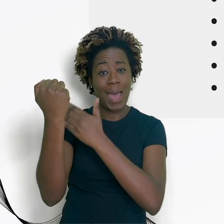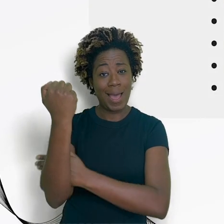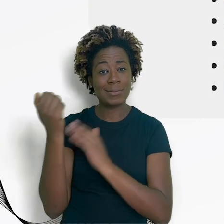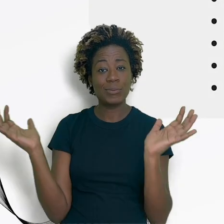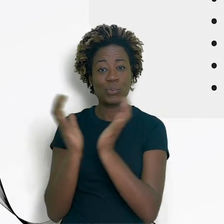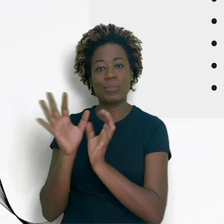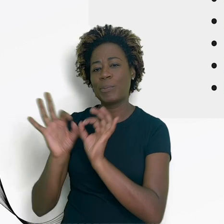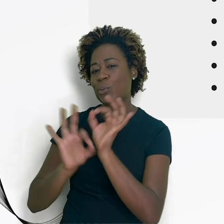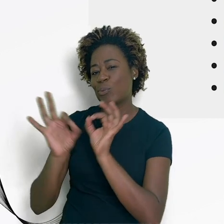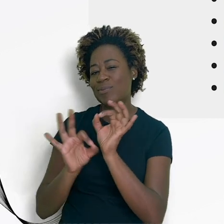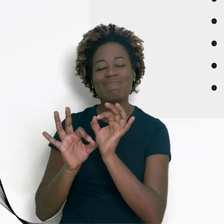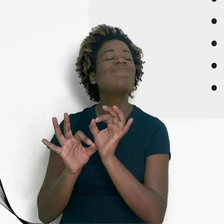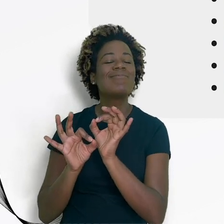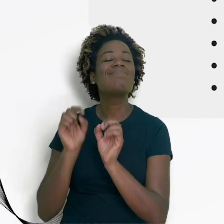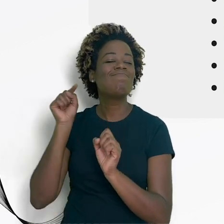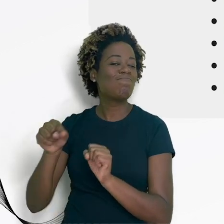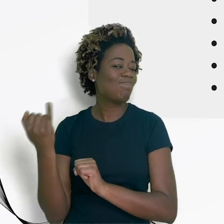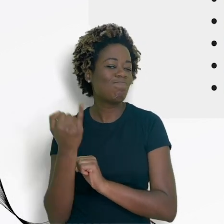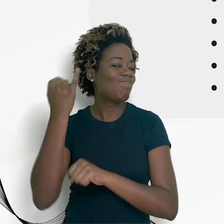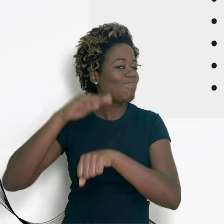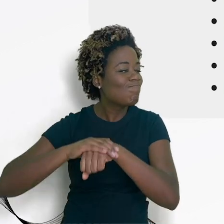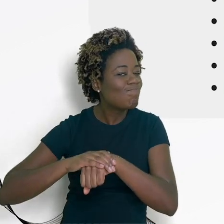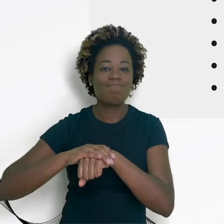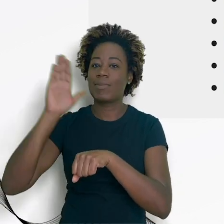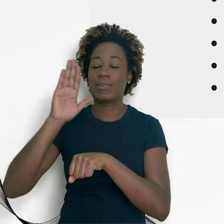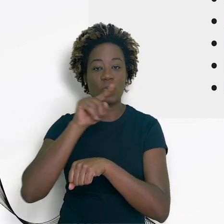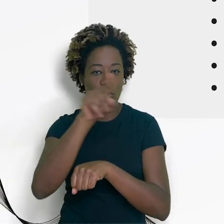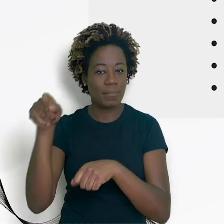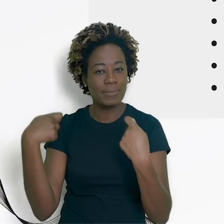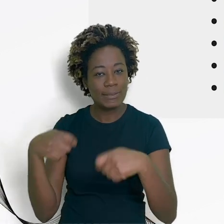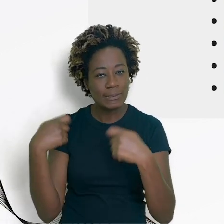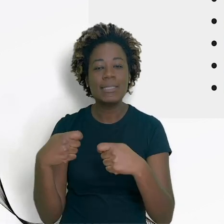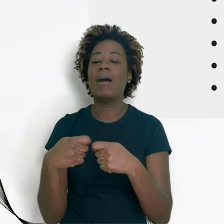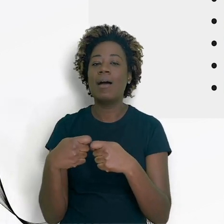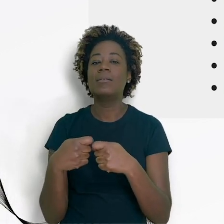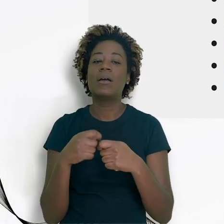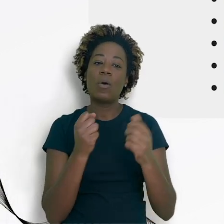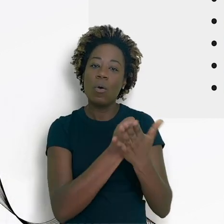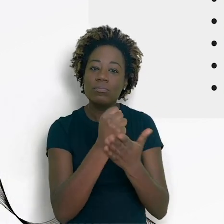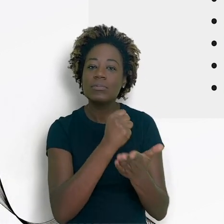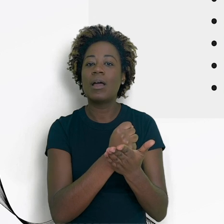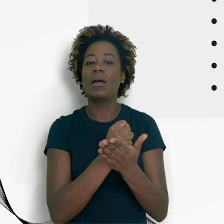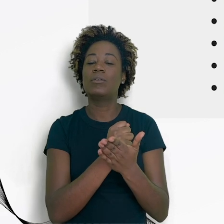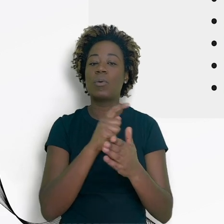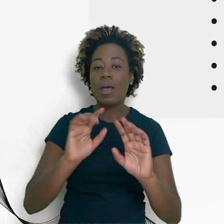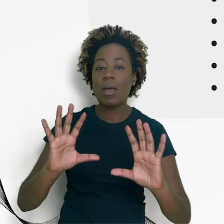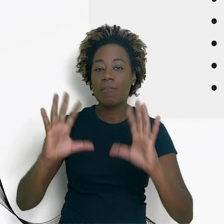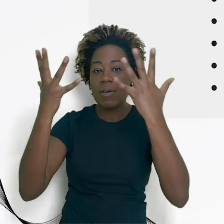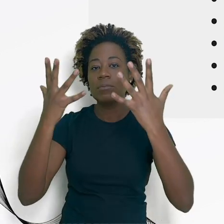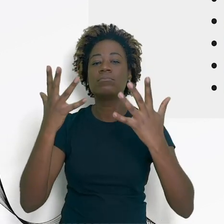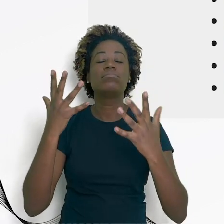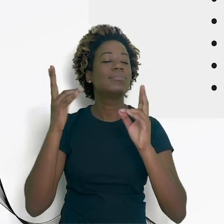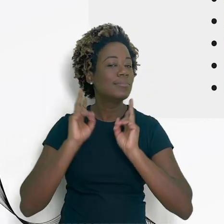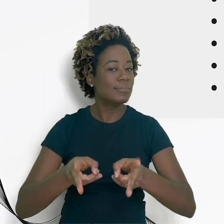Gente, a pasta da produção é uma das coisas mais importantes que vocês precisam ter sempre a cada contratação, a cada evento, em